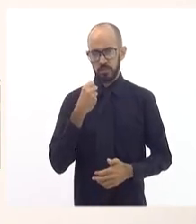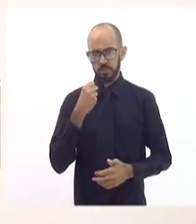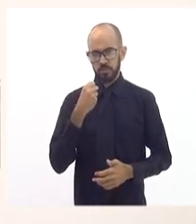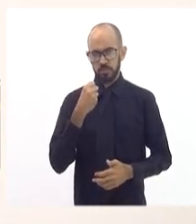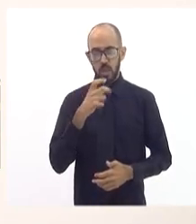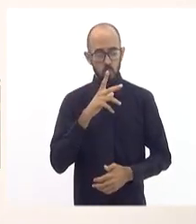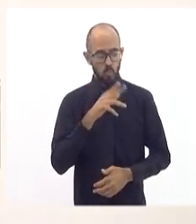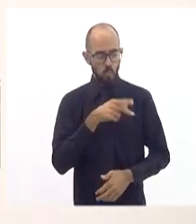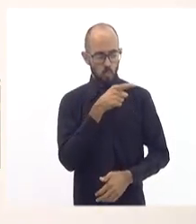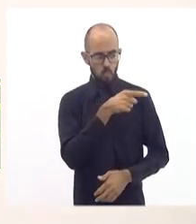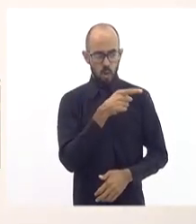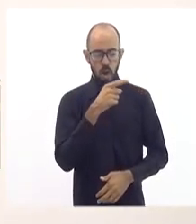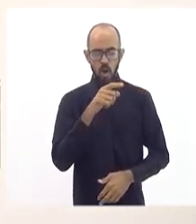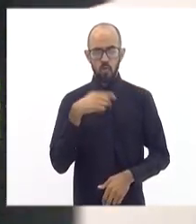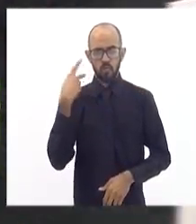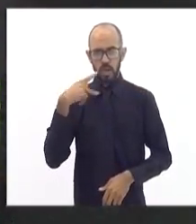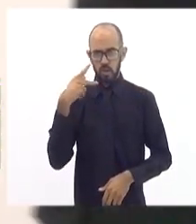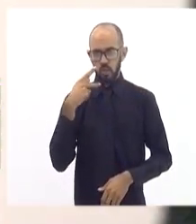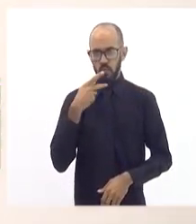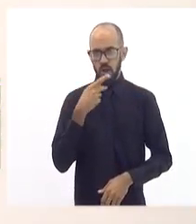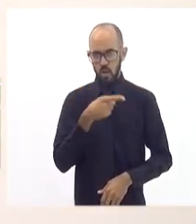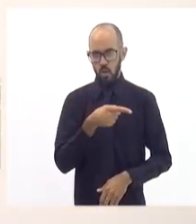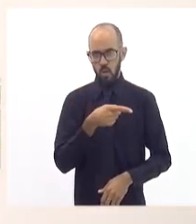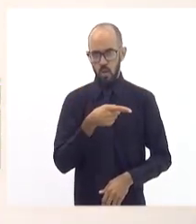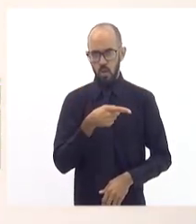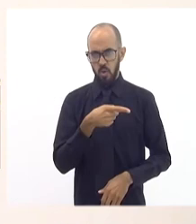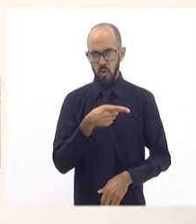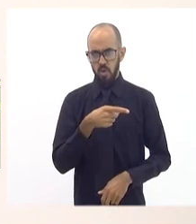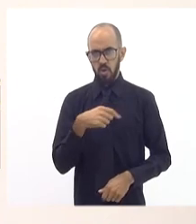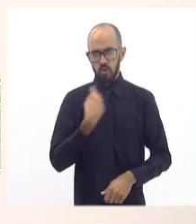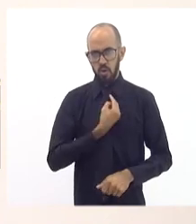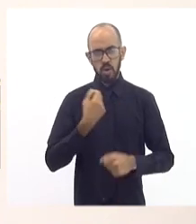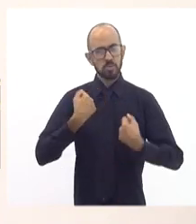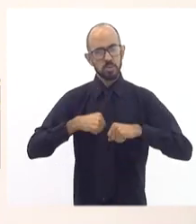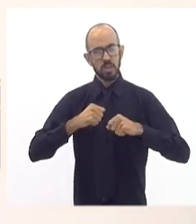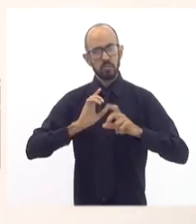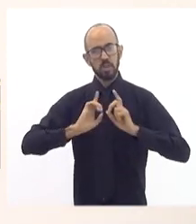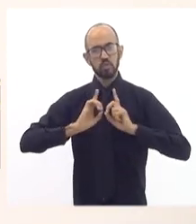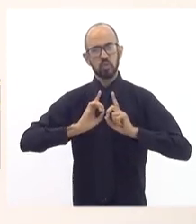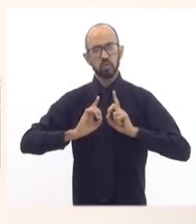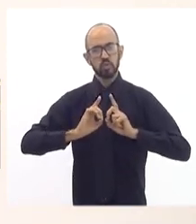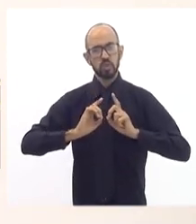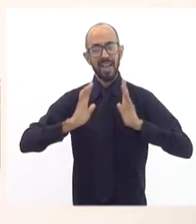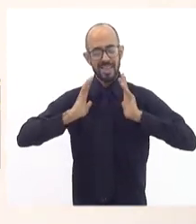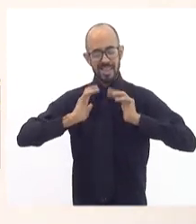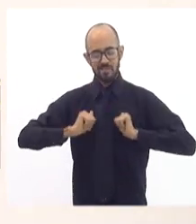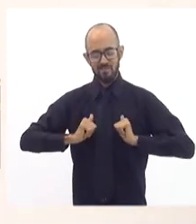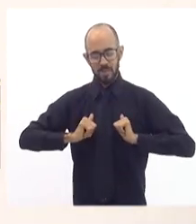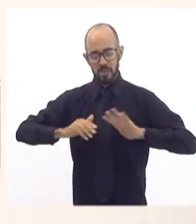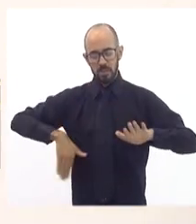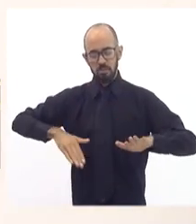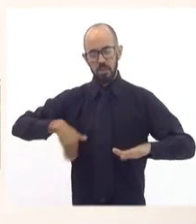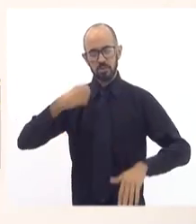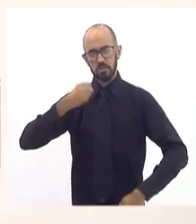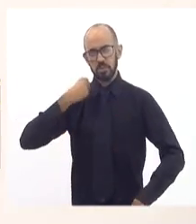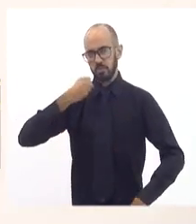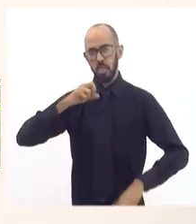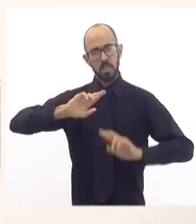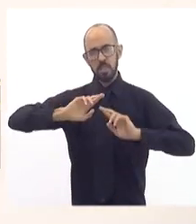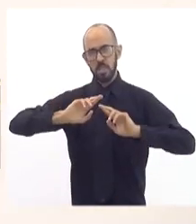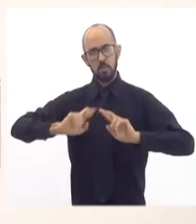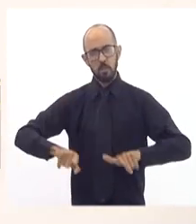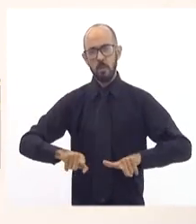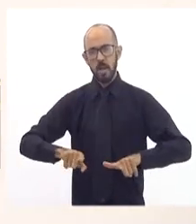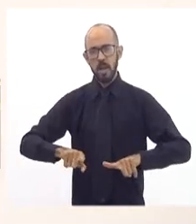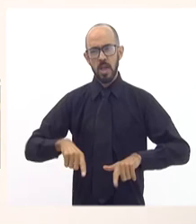esse rapaz que acabou de falar o vereador a gente já tá discutindo aqui é a despoluição da Baía de Sepetiba II e